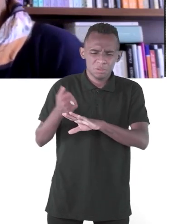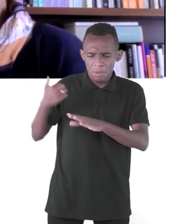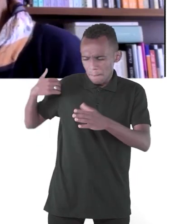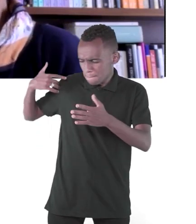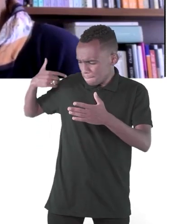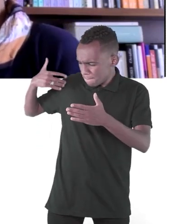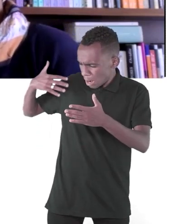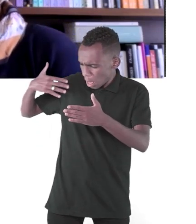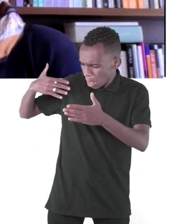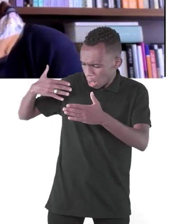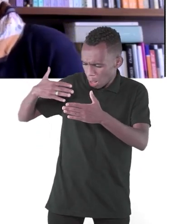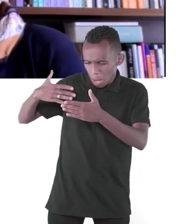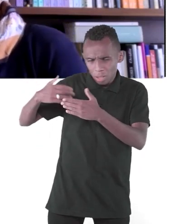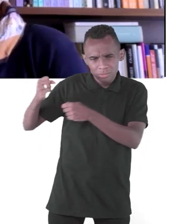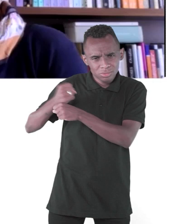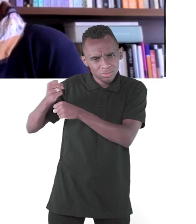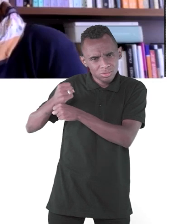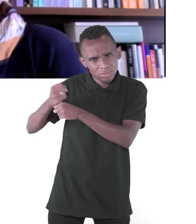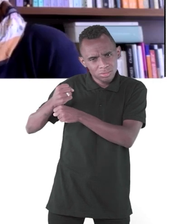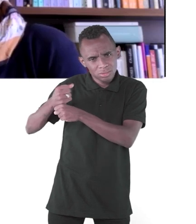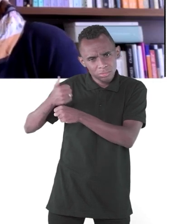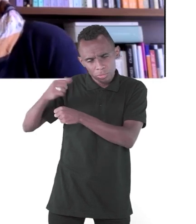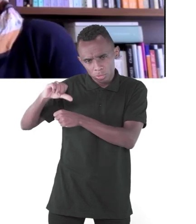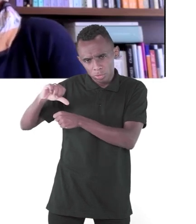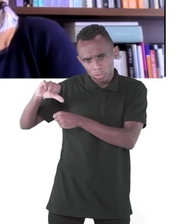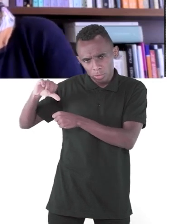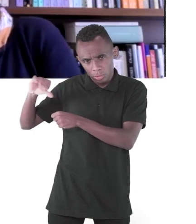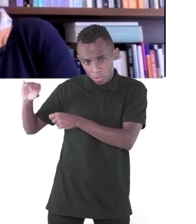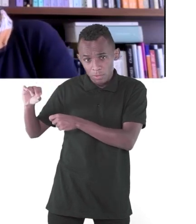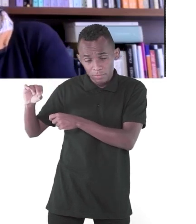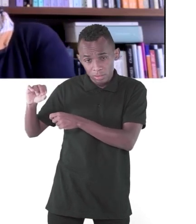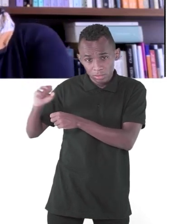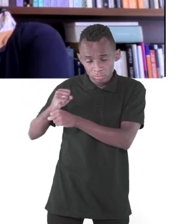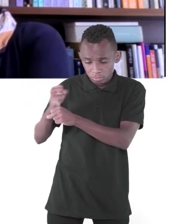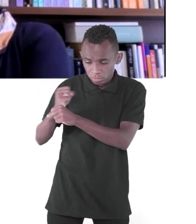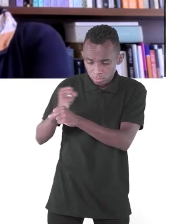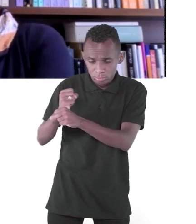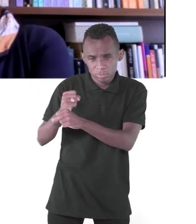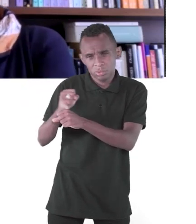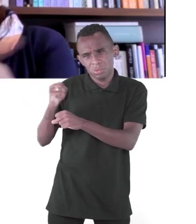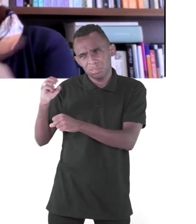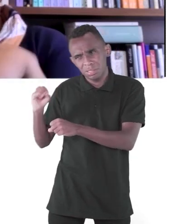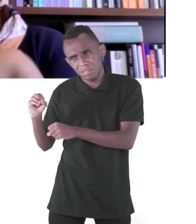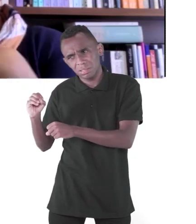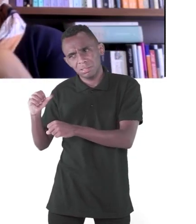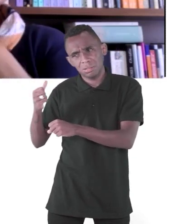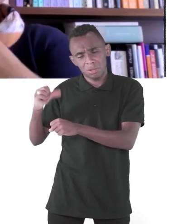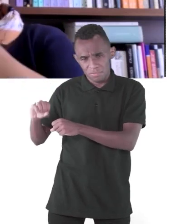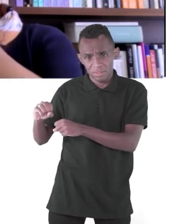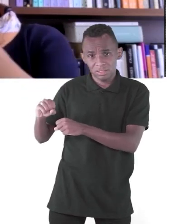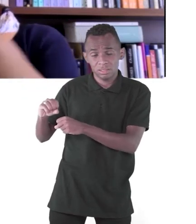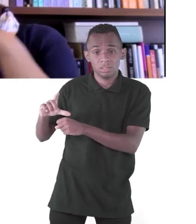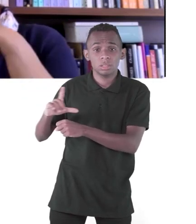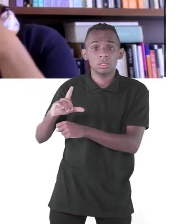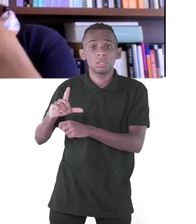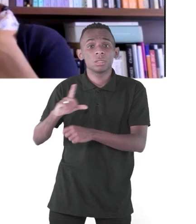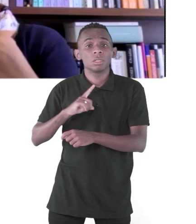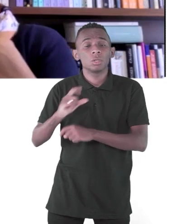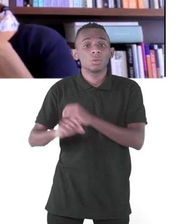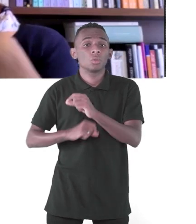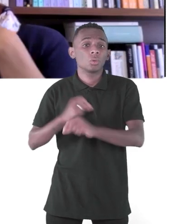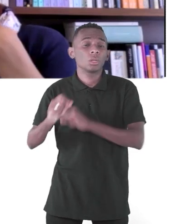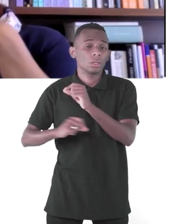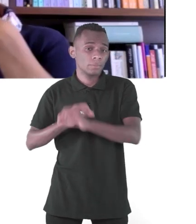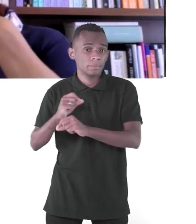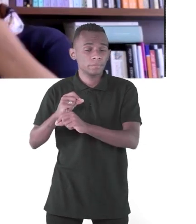desde muito tempo já, desde os anos 90, o Renato, ele traz 80, 90, ele traz uma coisa muito